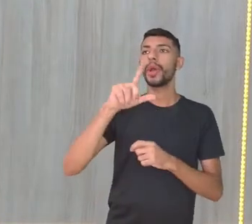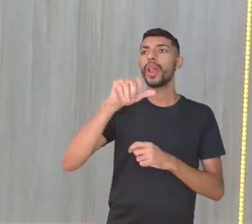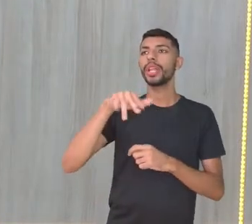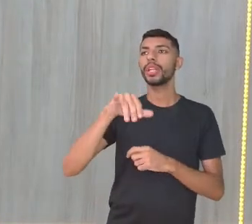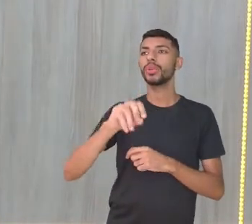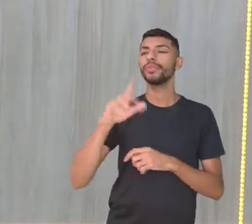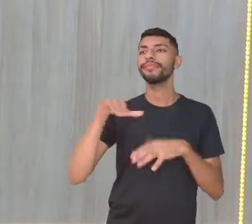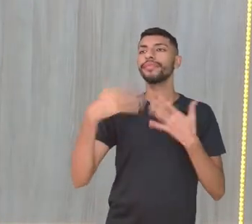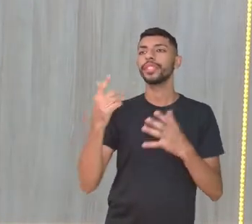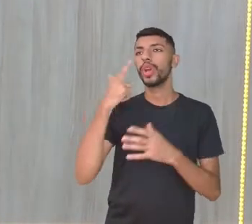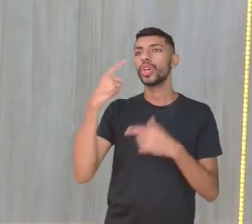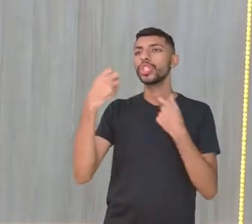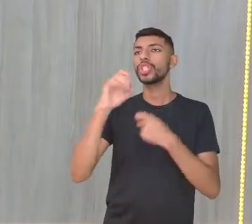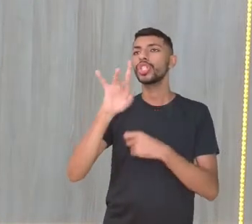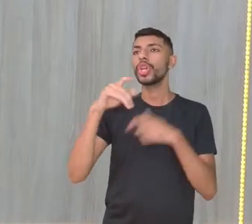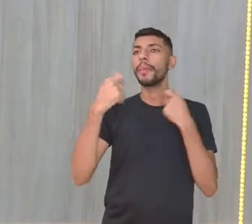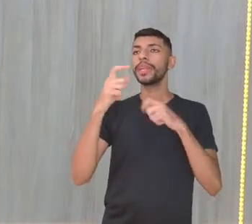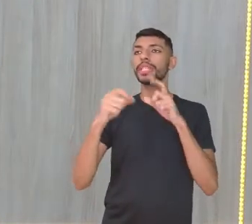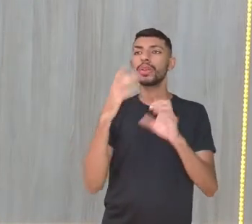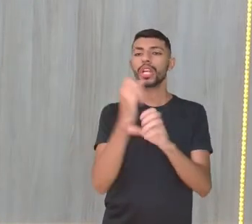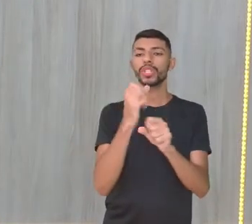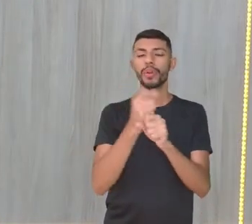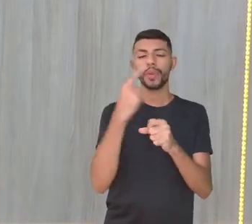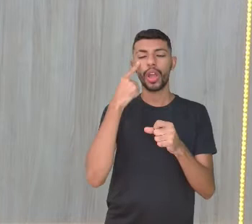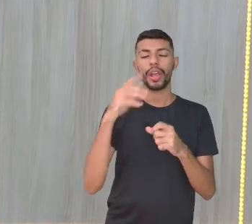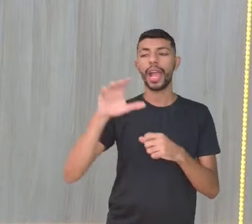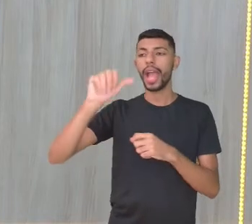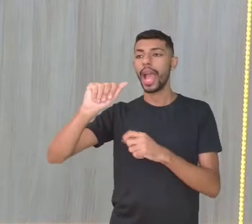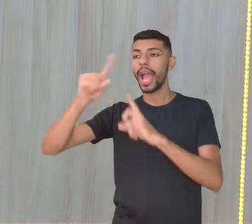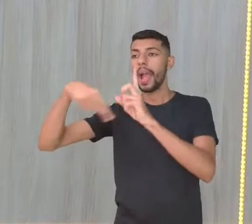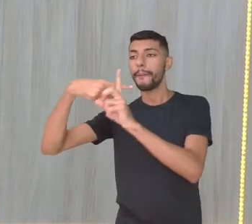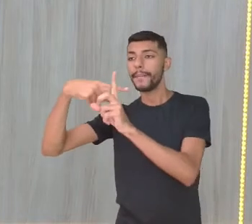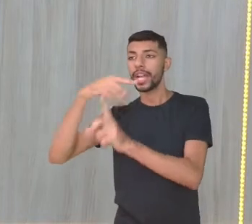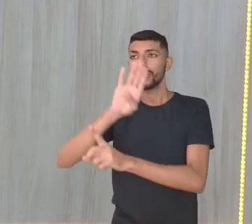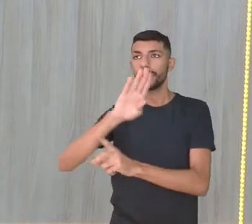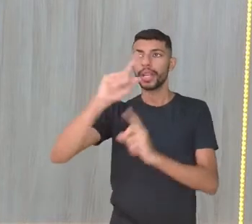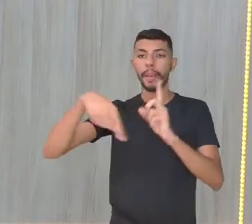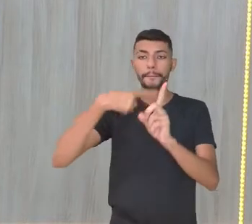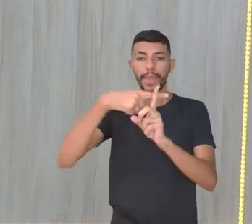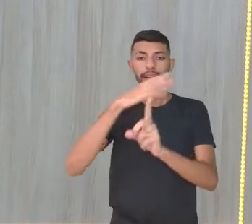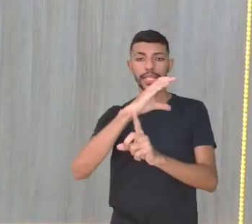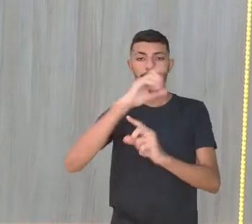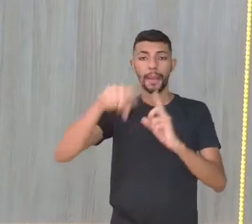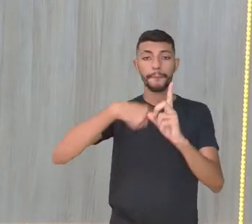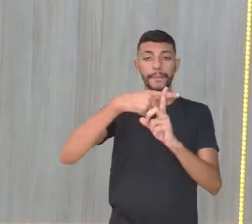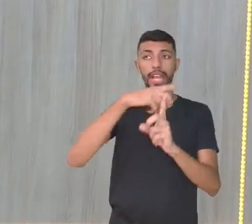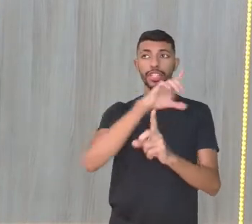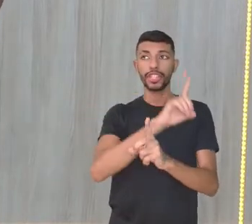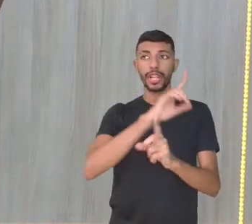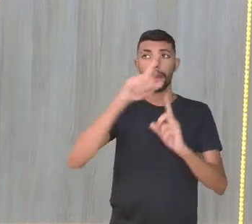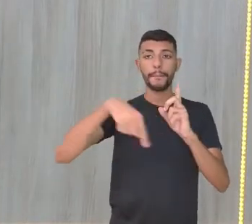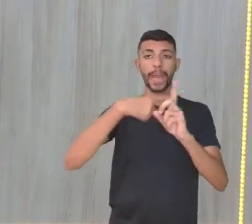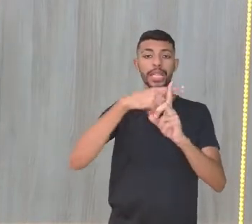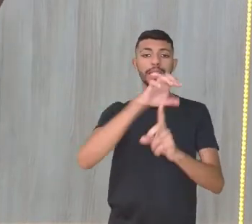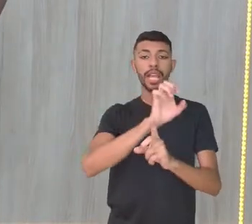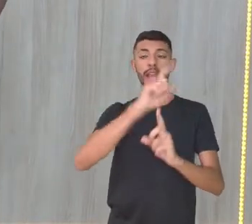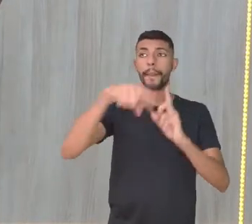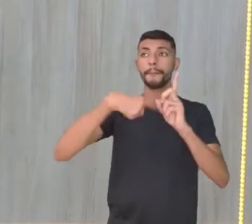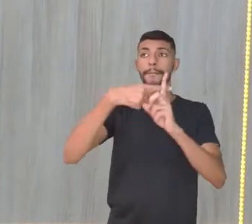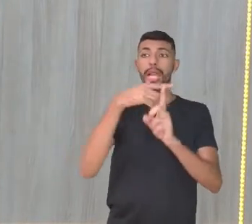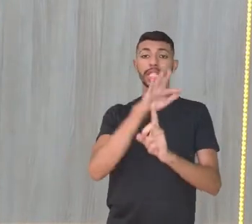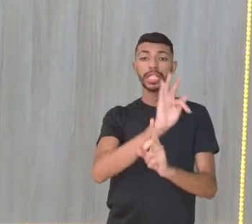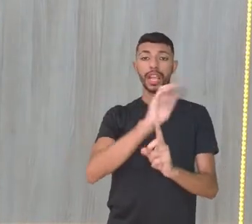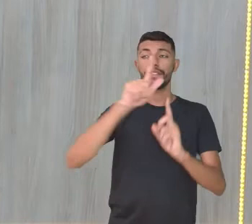ladinhos. Então, eu vou ter aqui, ó, A mais B mais C mais D mais